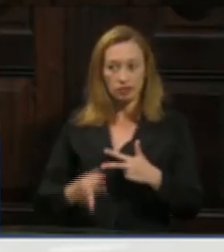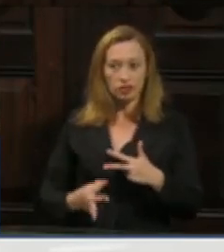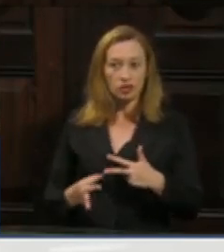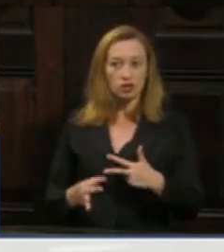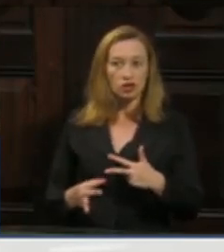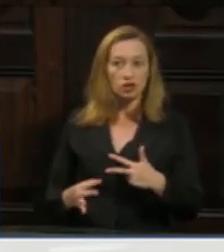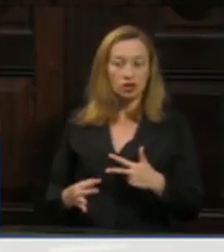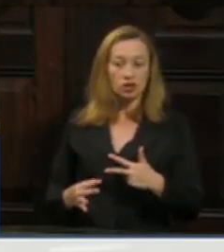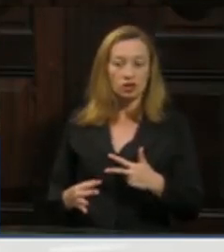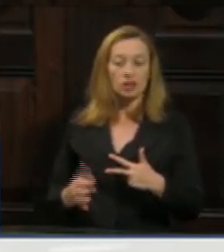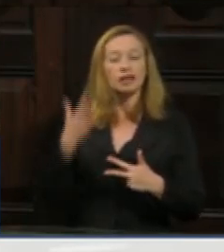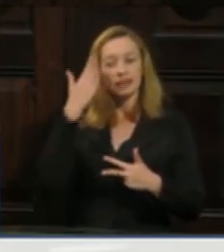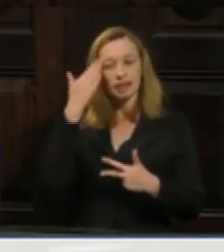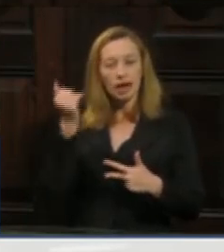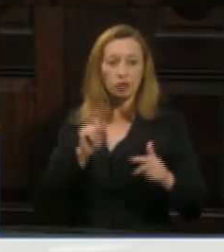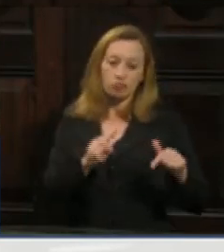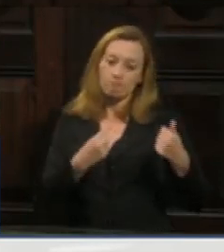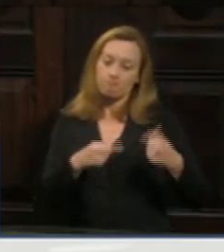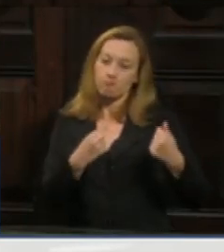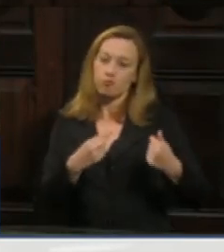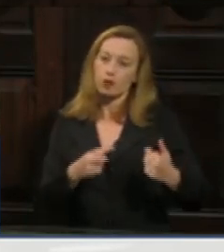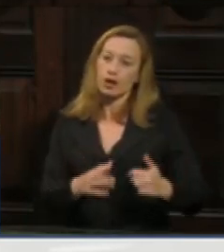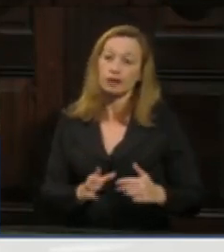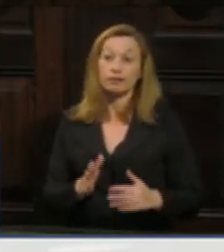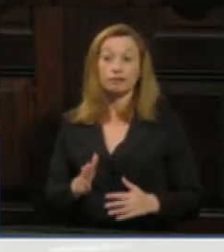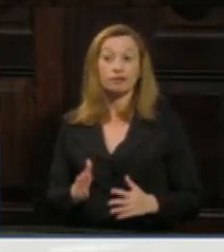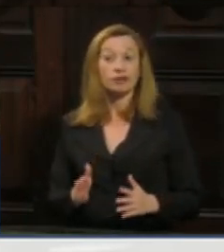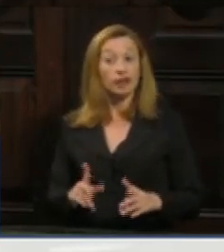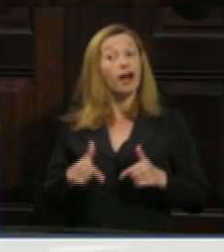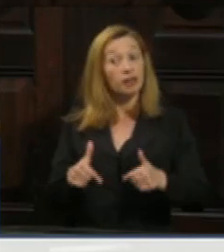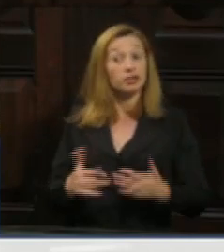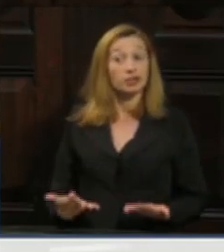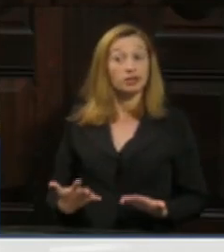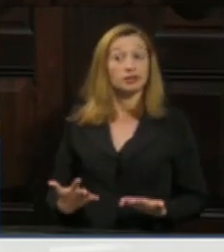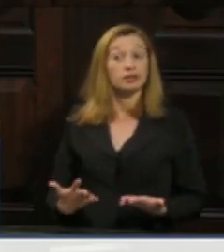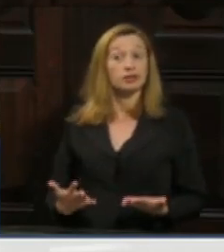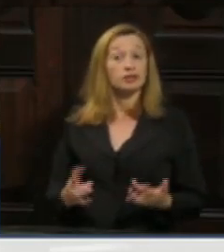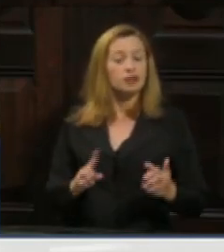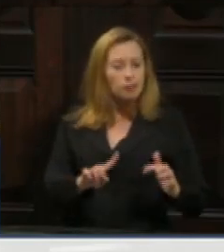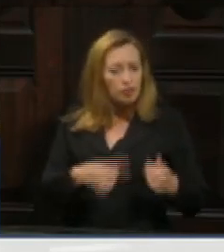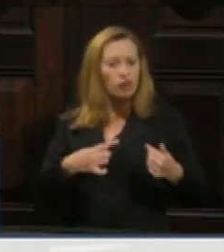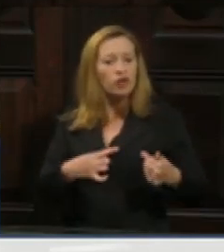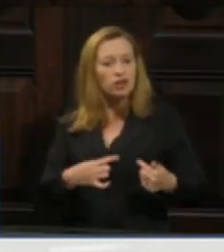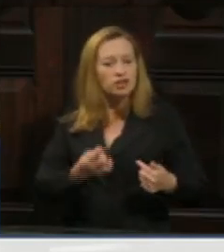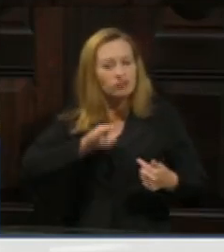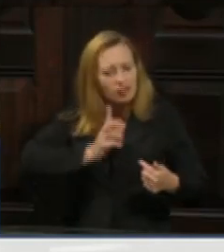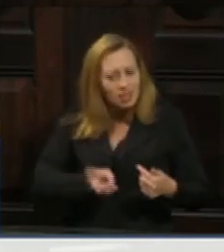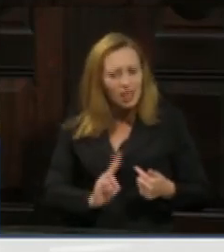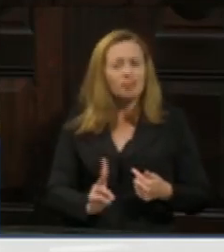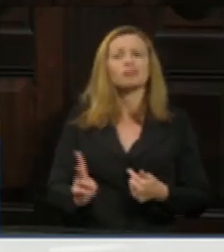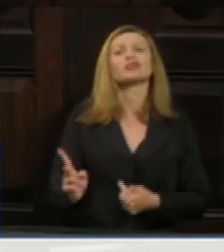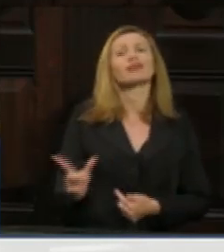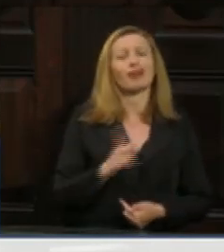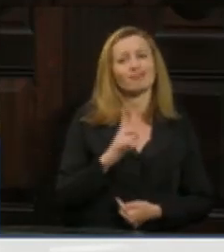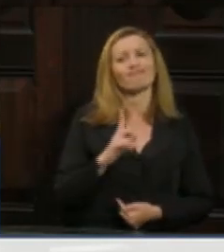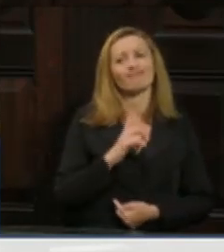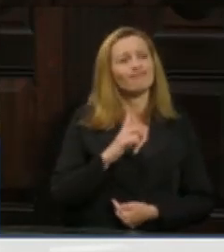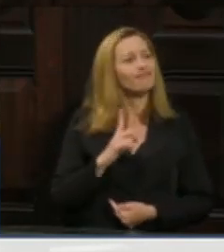Legislativo. Sobre esta questão, eu já me manifestei